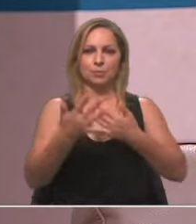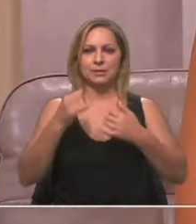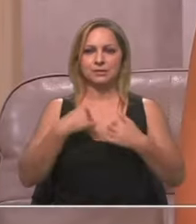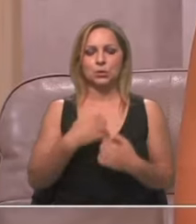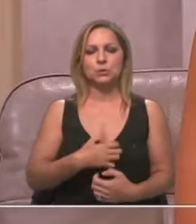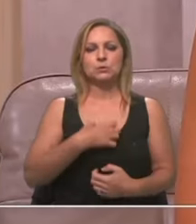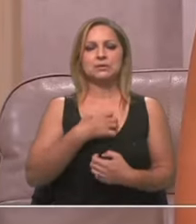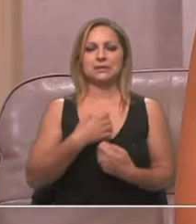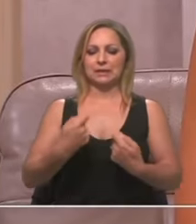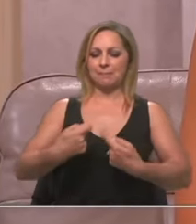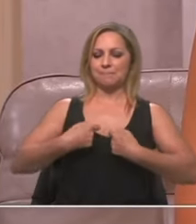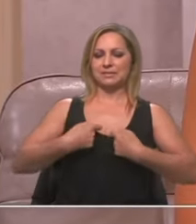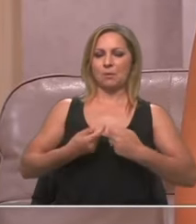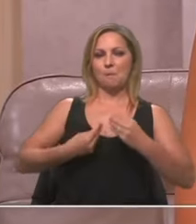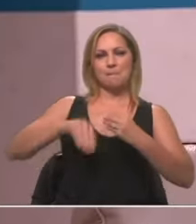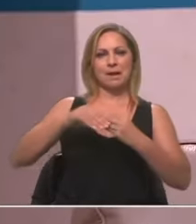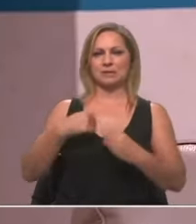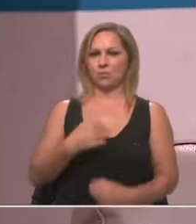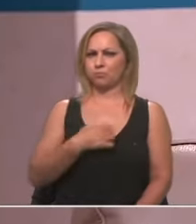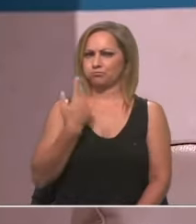tenha dado uma pressão acrescida. Eu